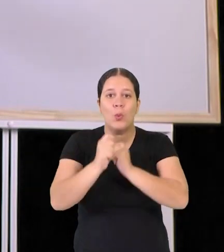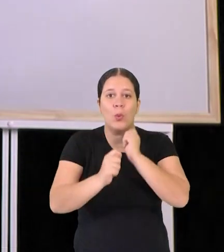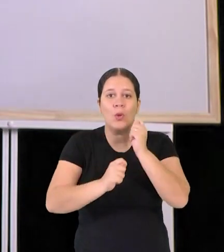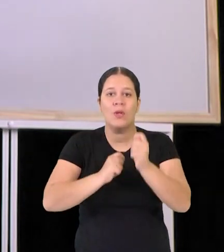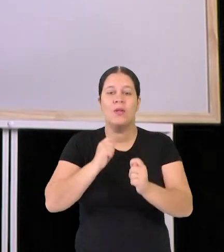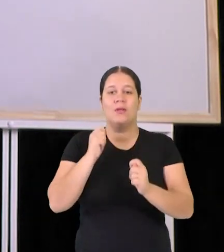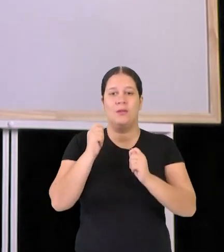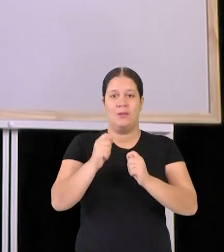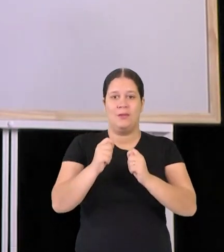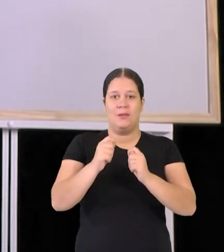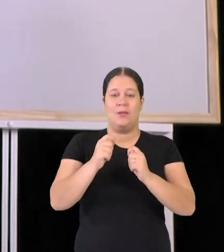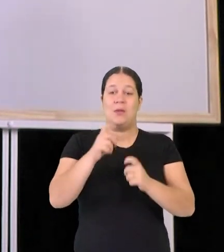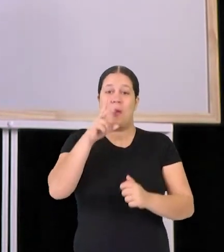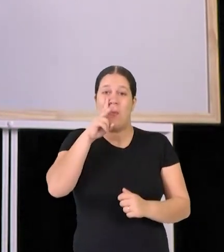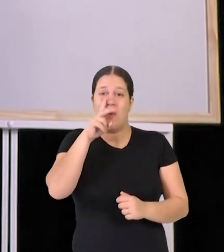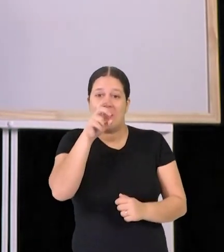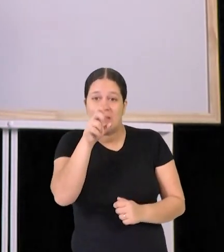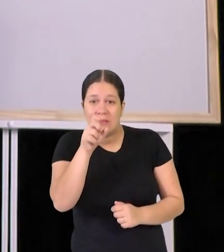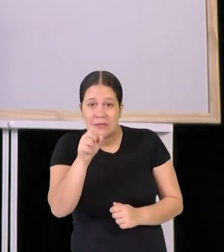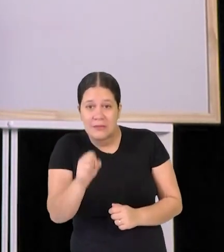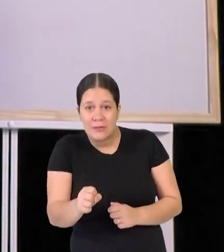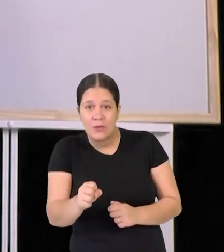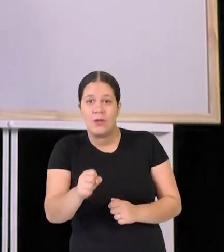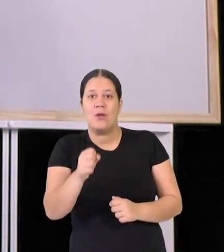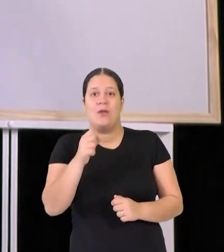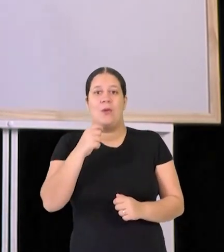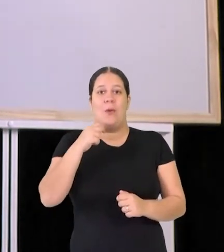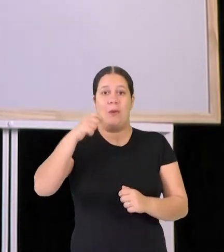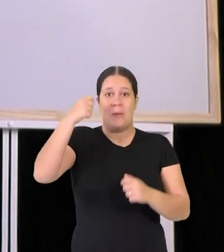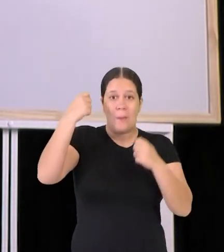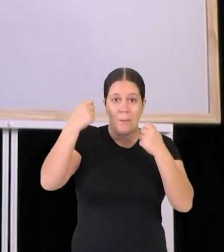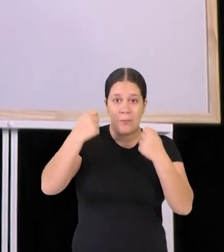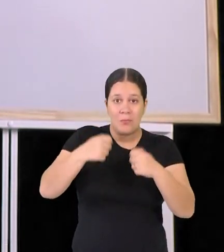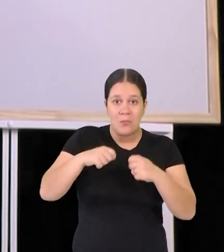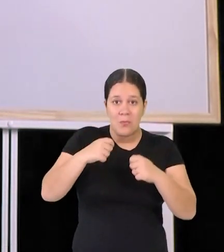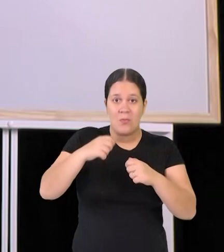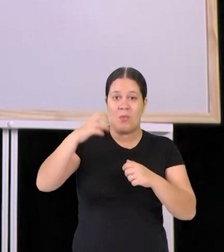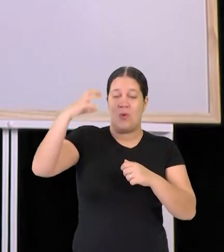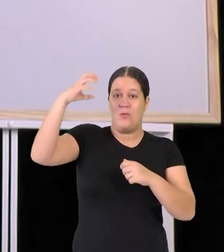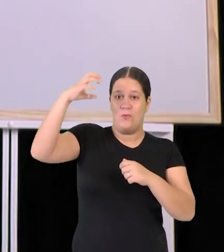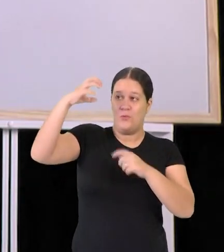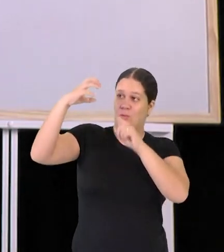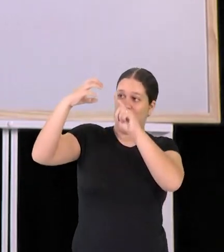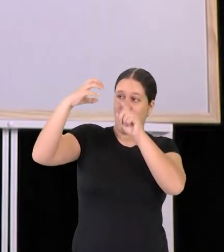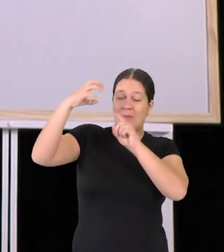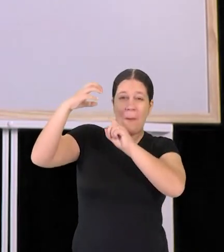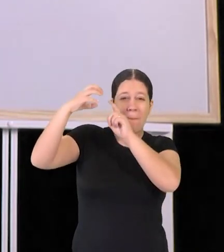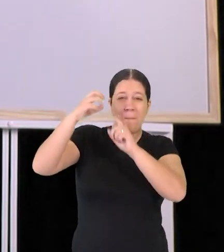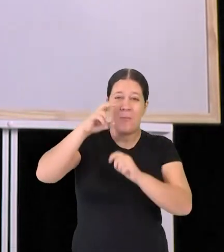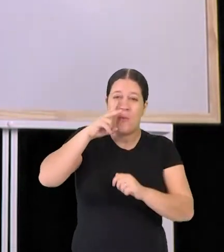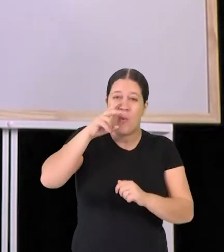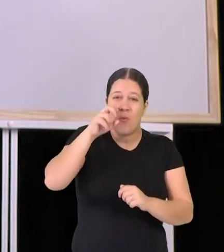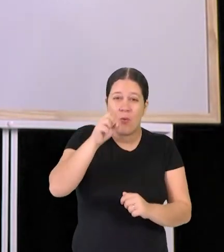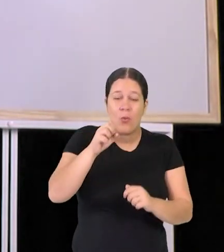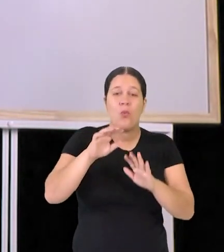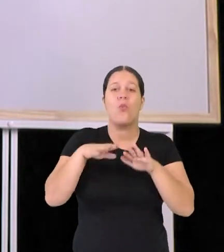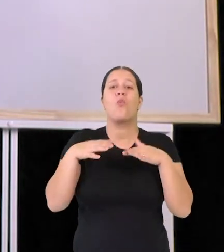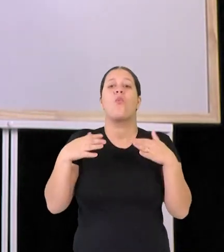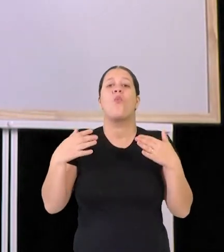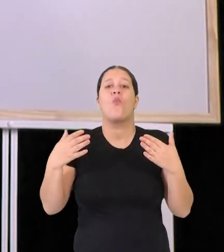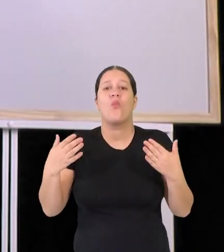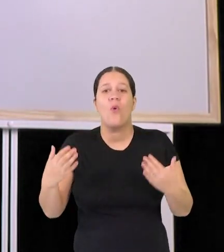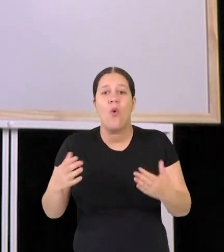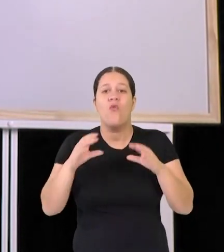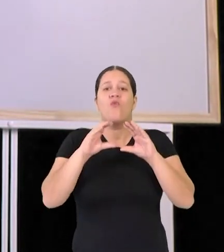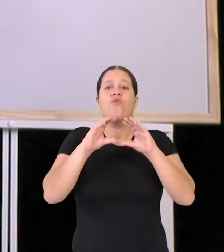diz, instalada a pressão de 20 kPa, ou seja, a pressão exercida pelo fluido ali, qual o volume